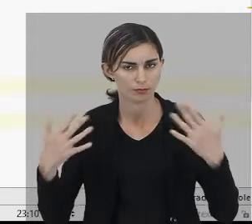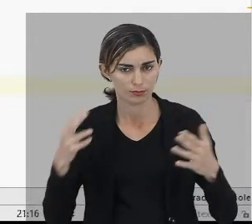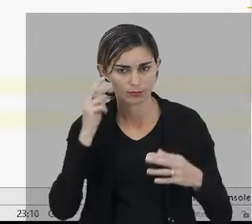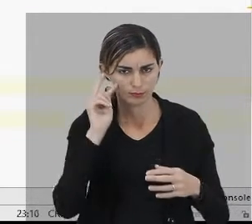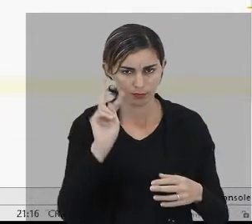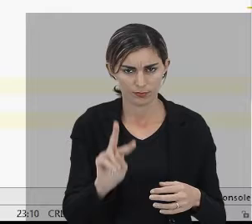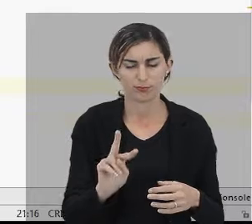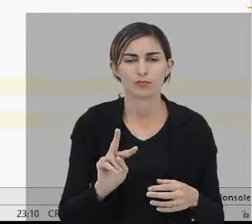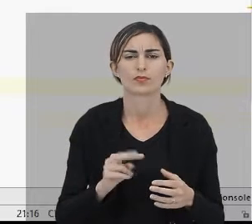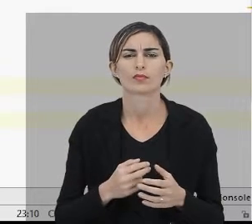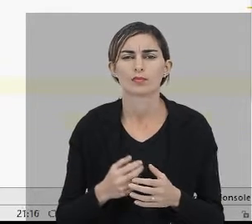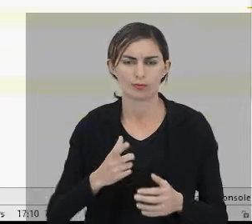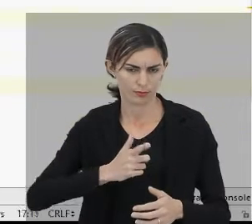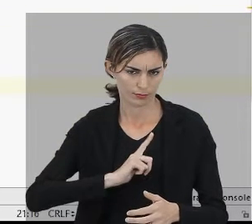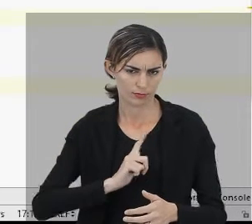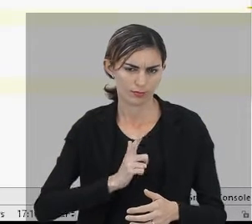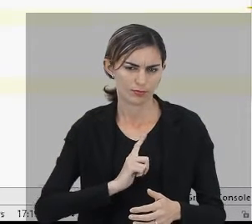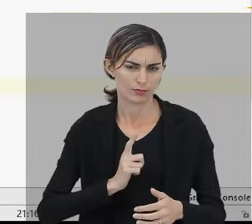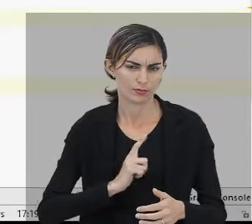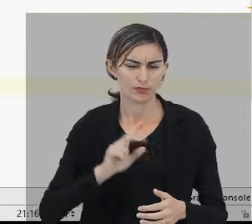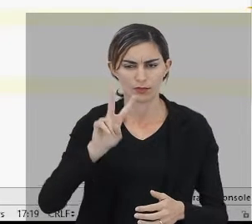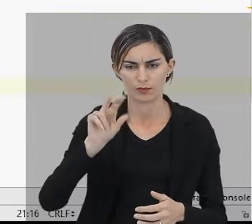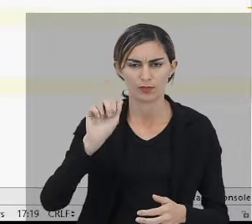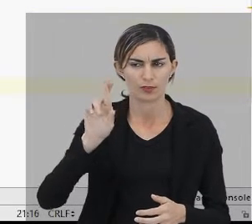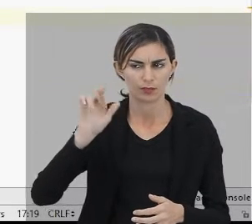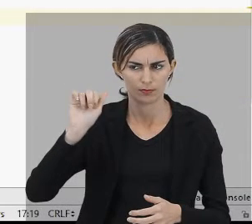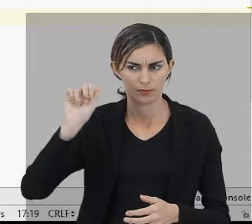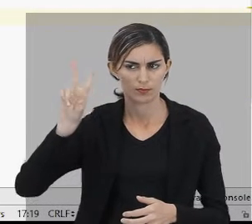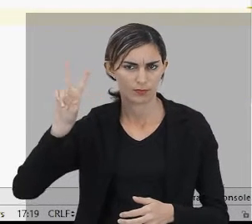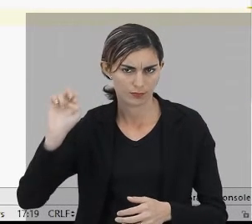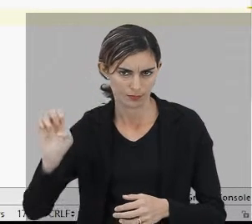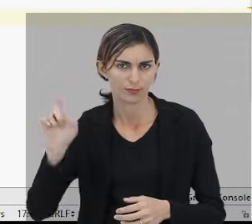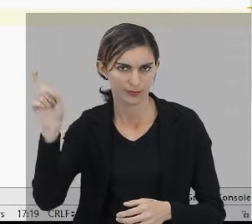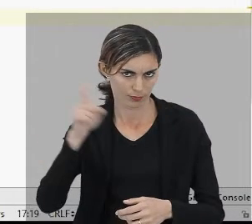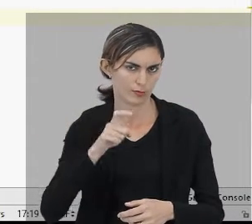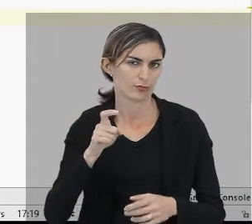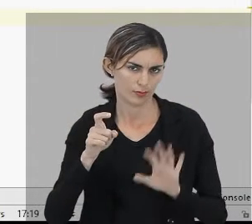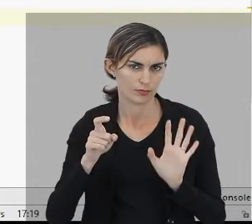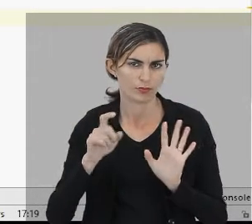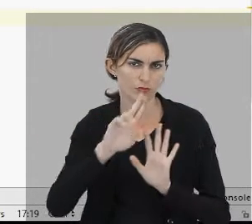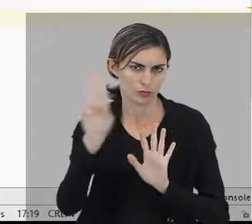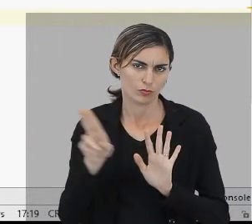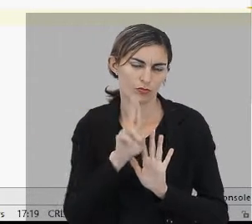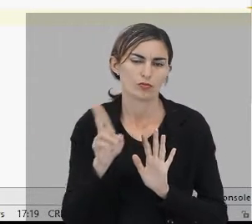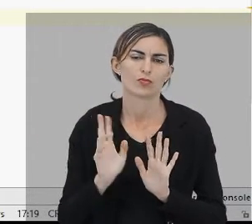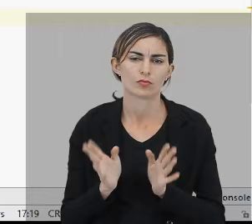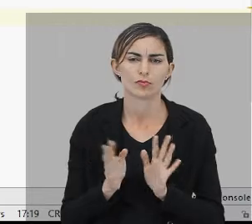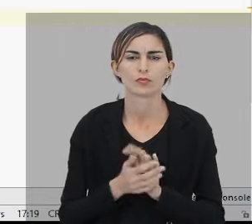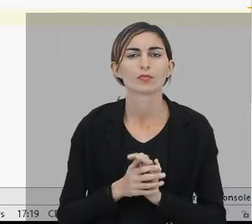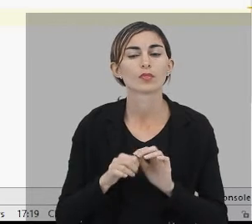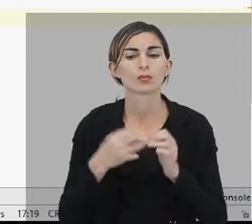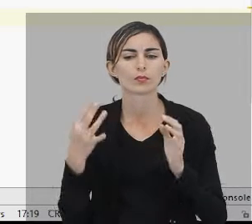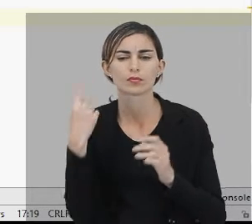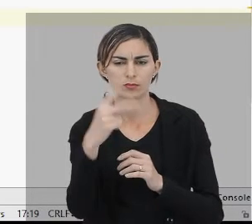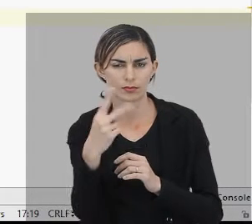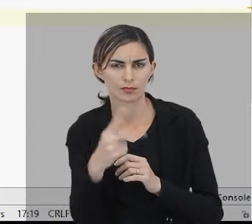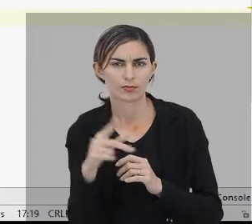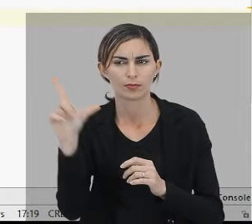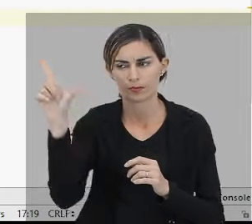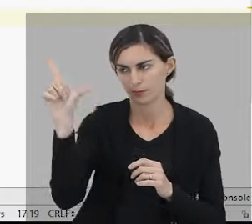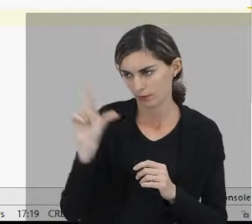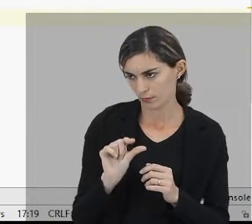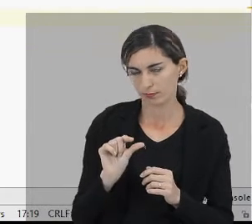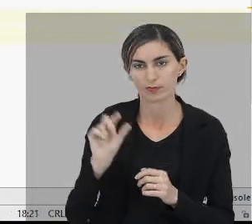Então, observe que eu tenho uma variável que eu já uso na minha aplicação. Enquanto ela